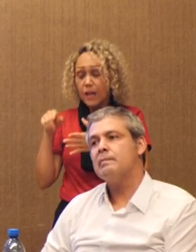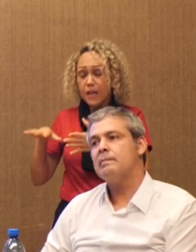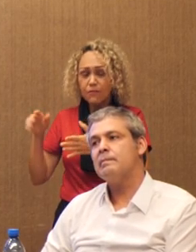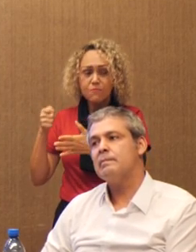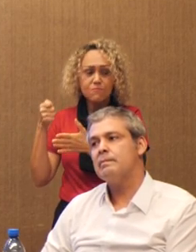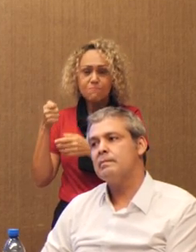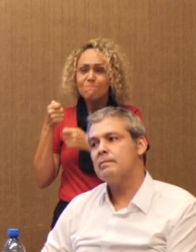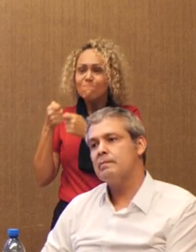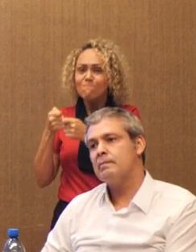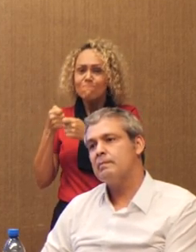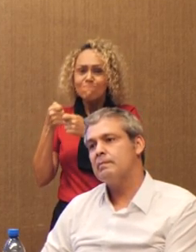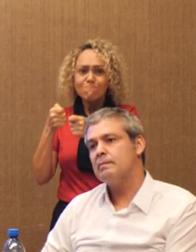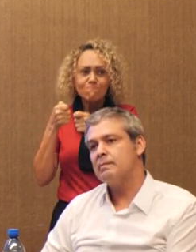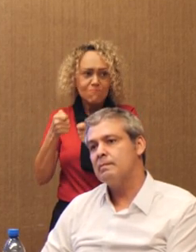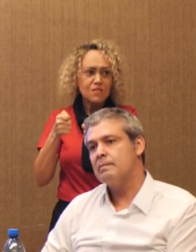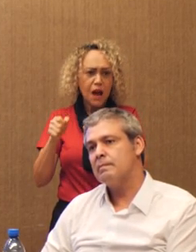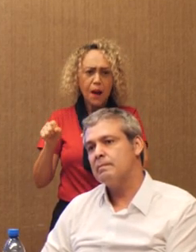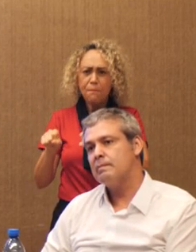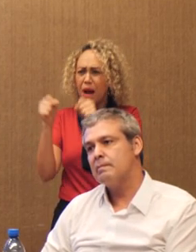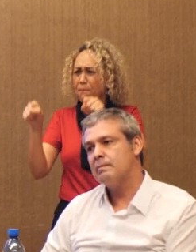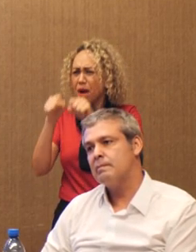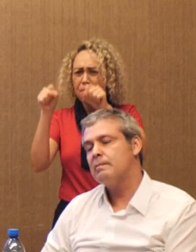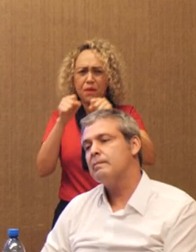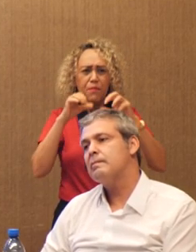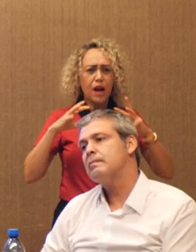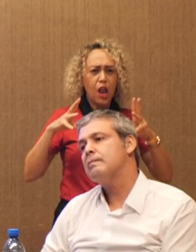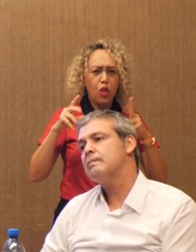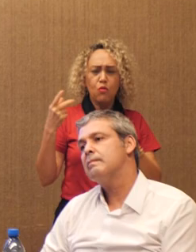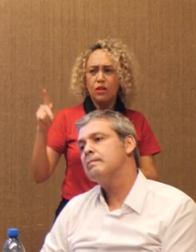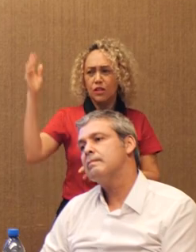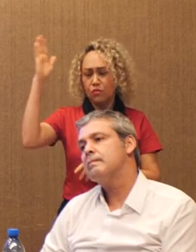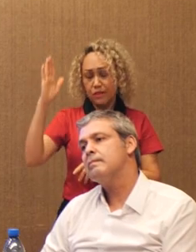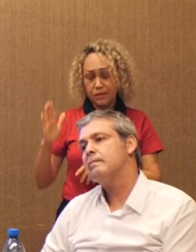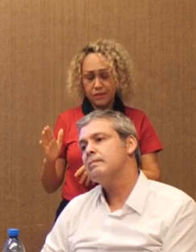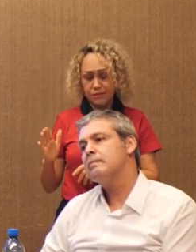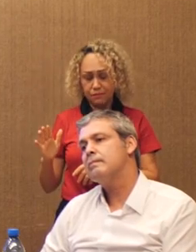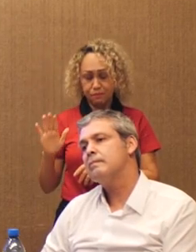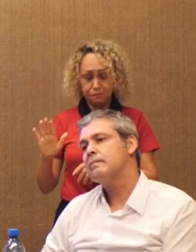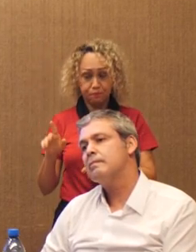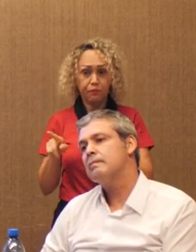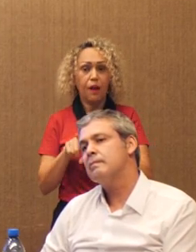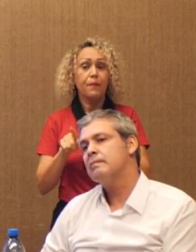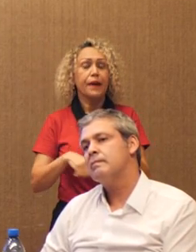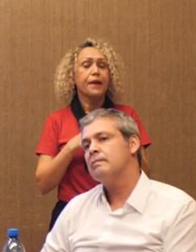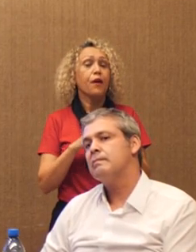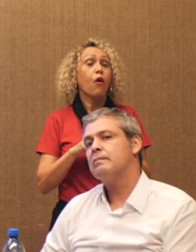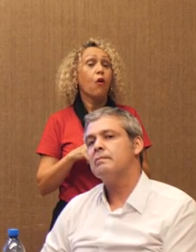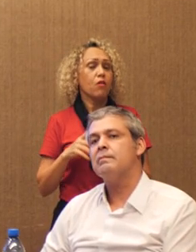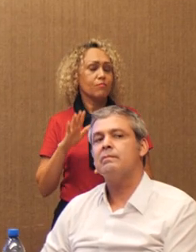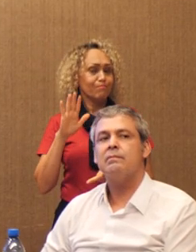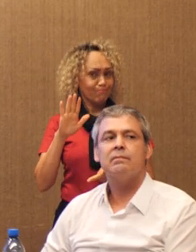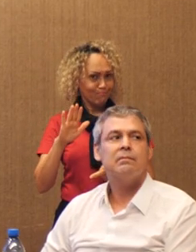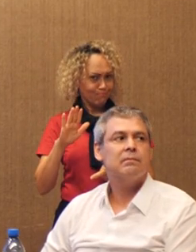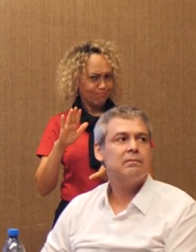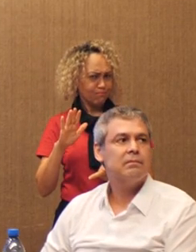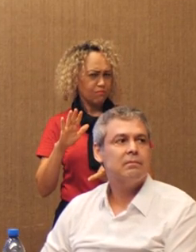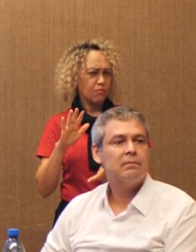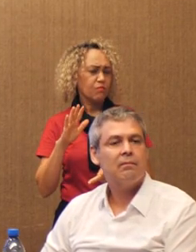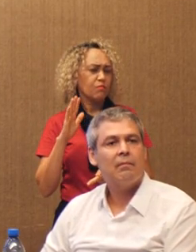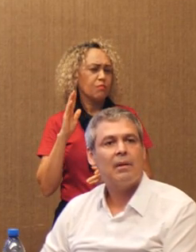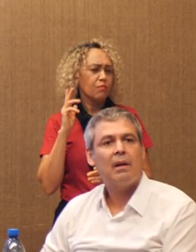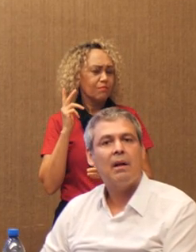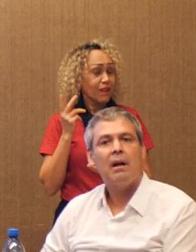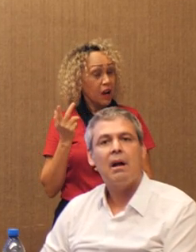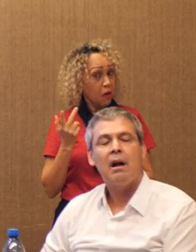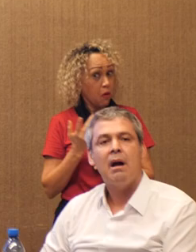acontecer também esse segmento antipolítica na sua cidade também aparecer assim,